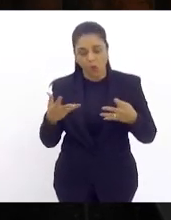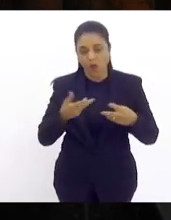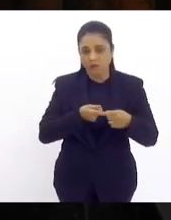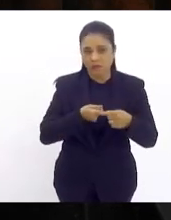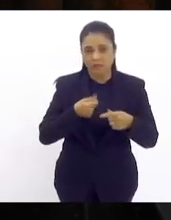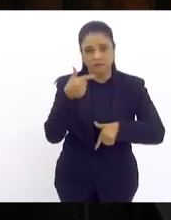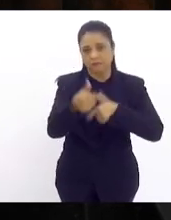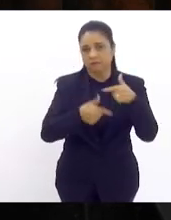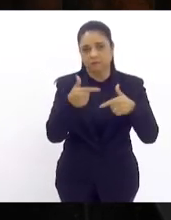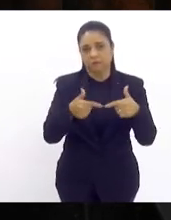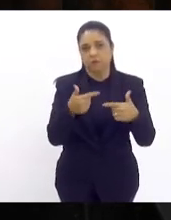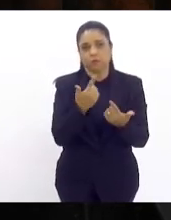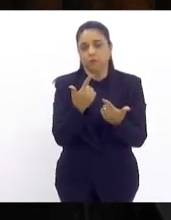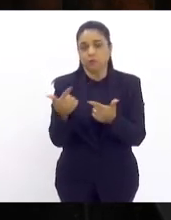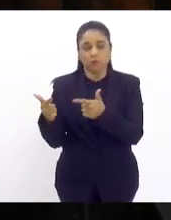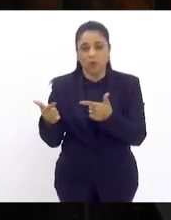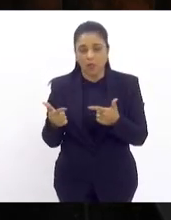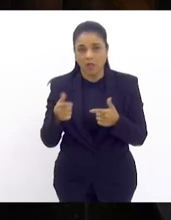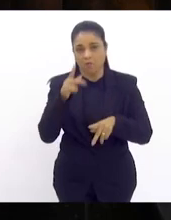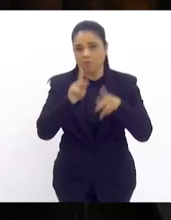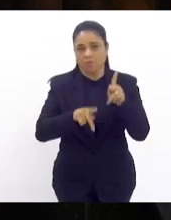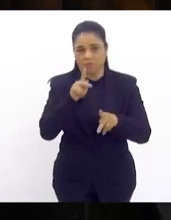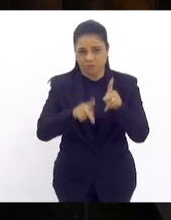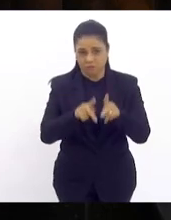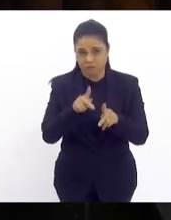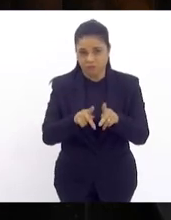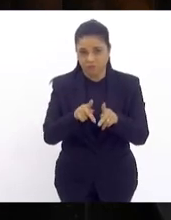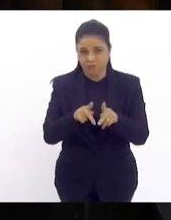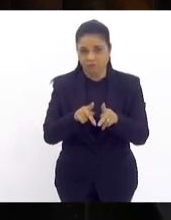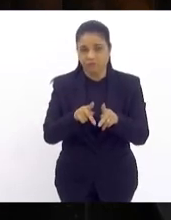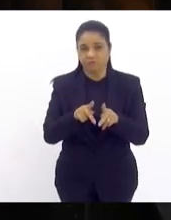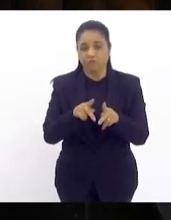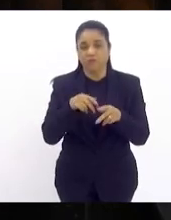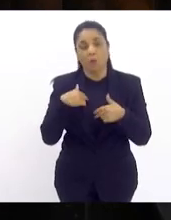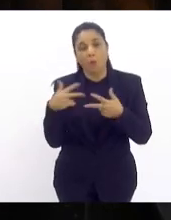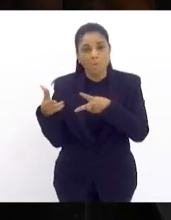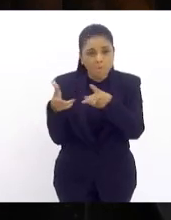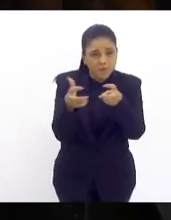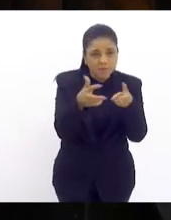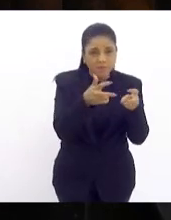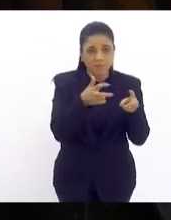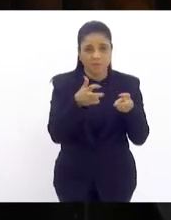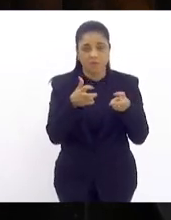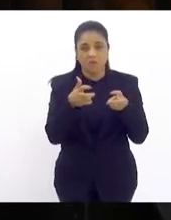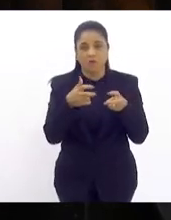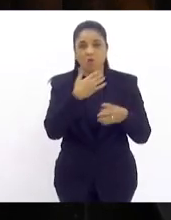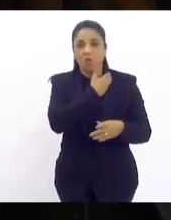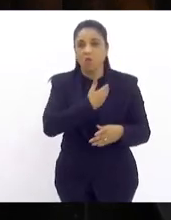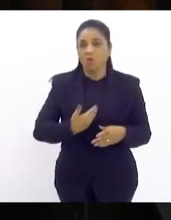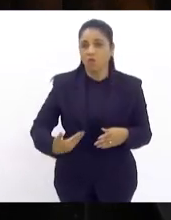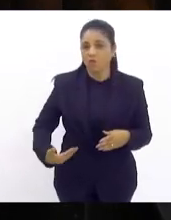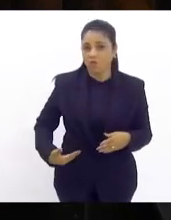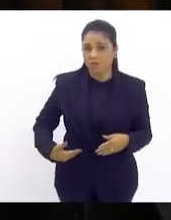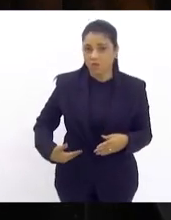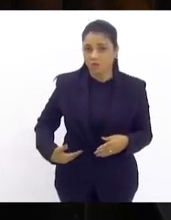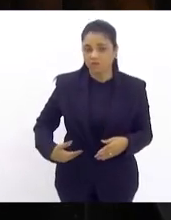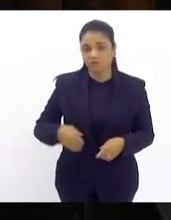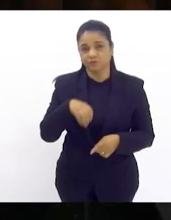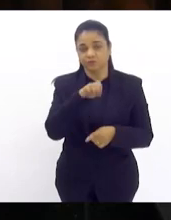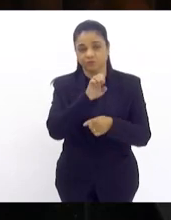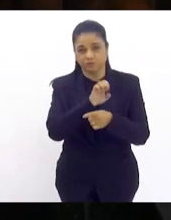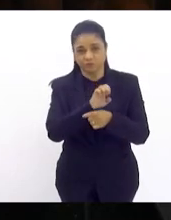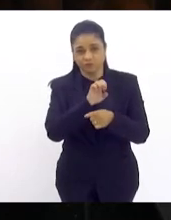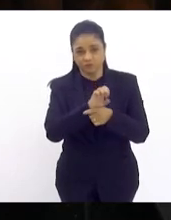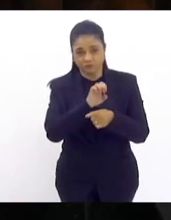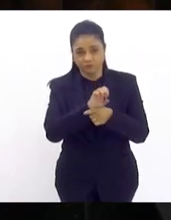a população e eu vejo o governo do estado e